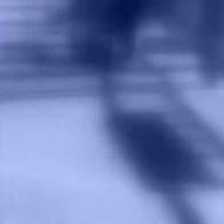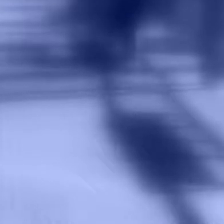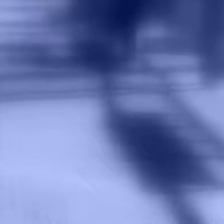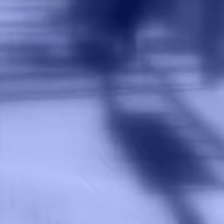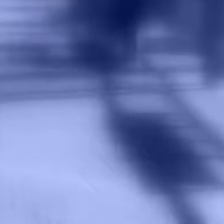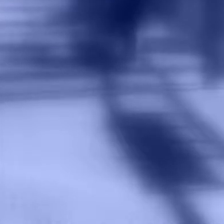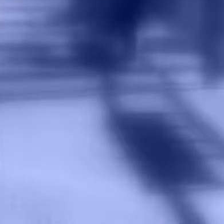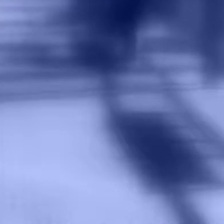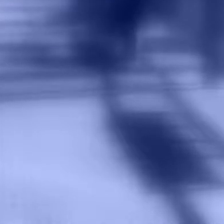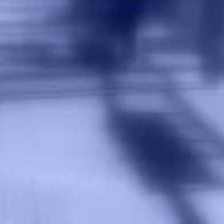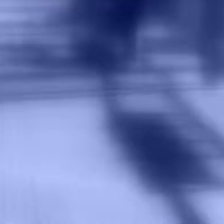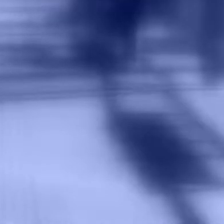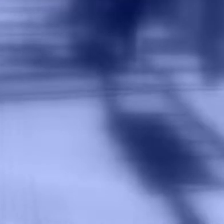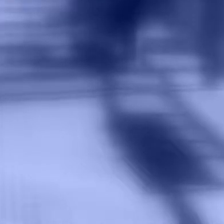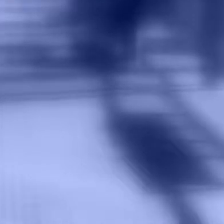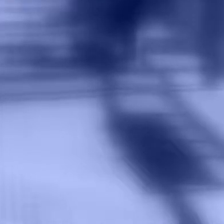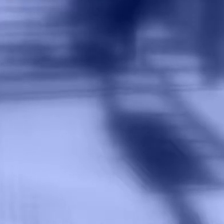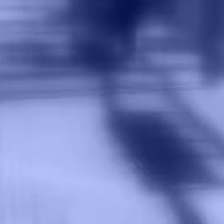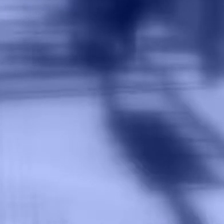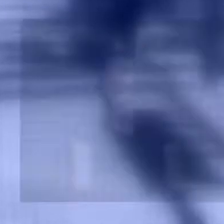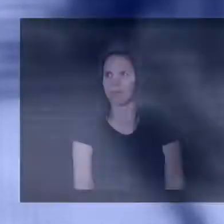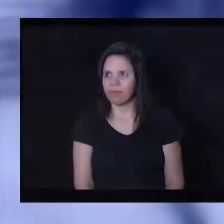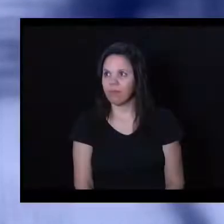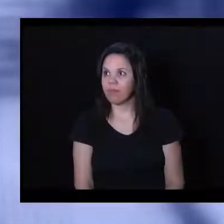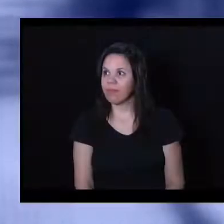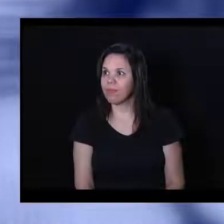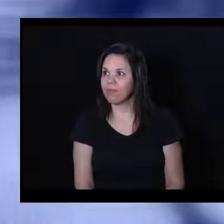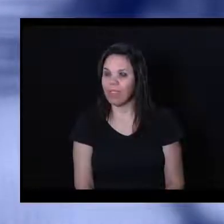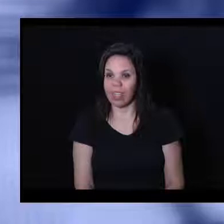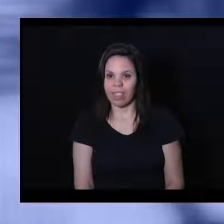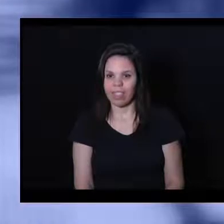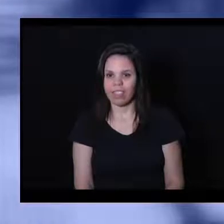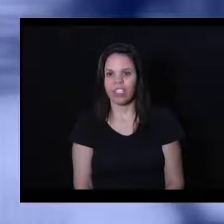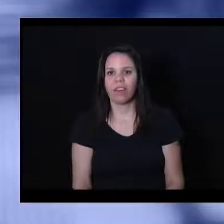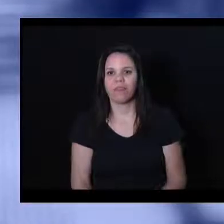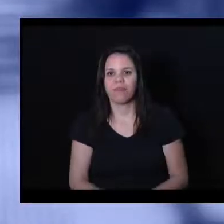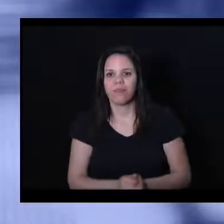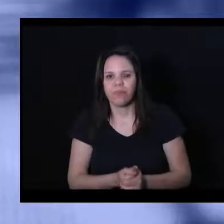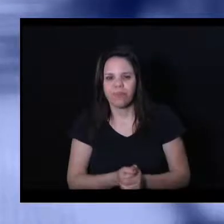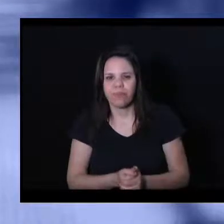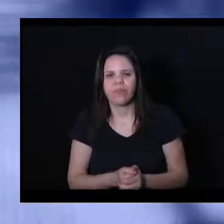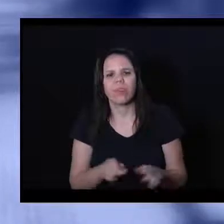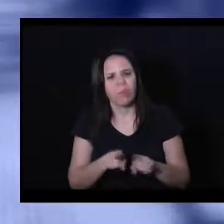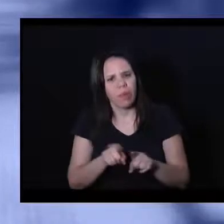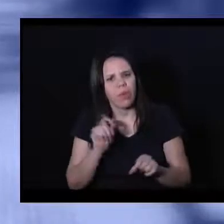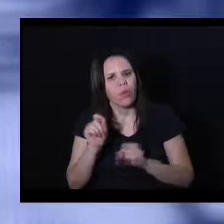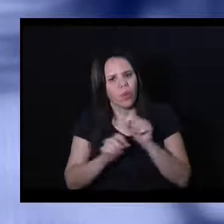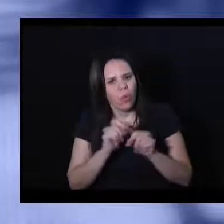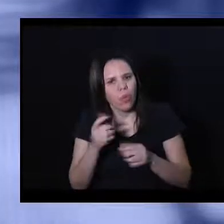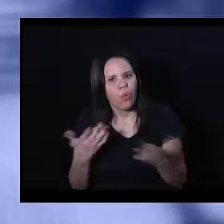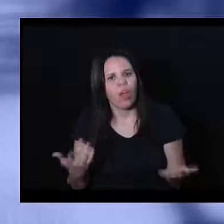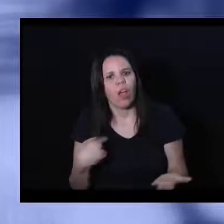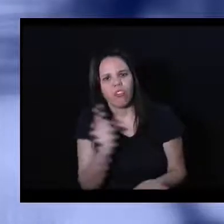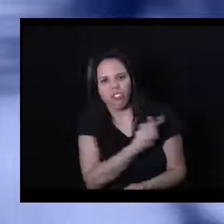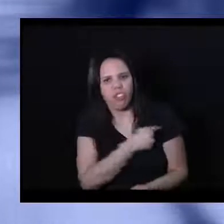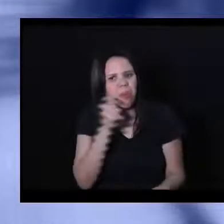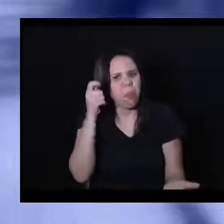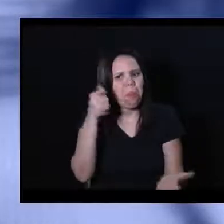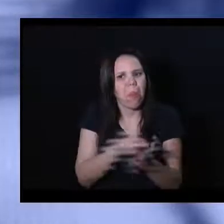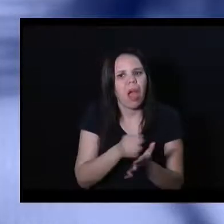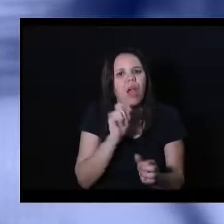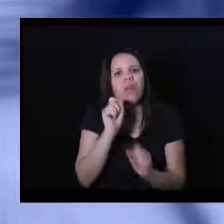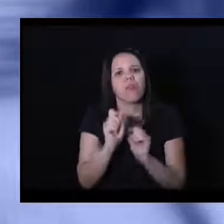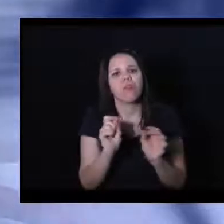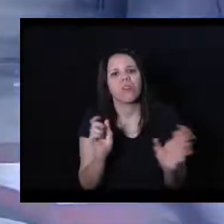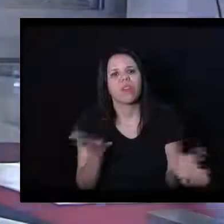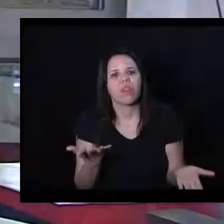de maneira, na minha opinião, estratégica, mas de alguma forma a gente poderia falar na surdina. Então